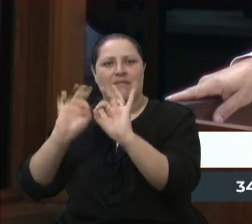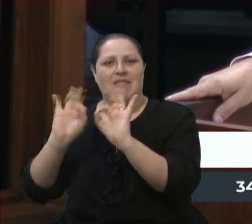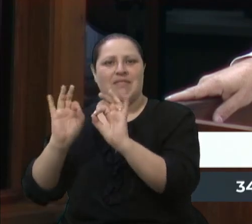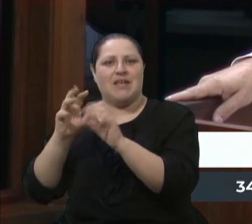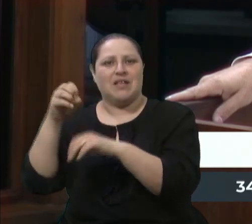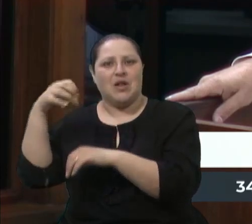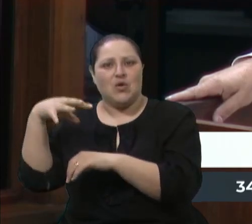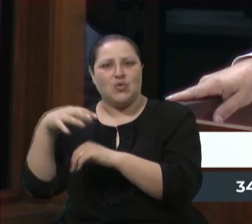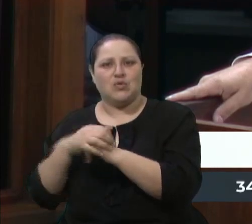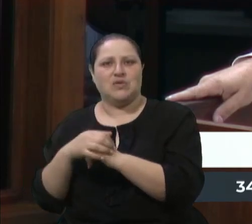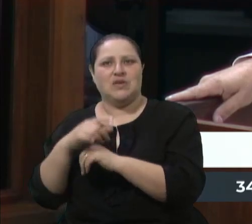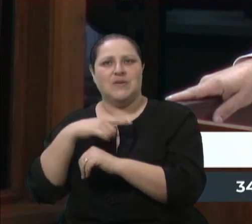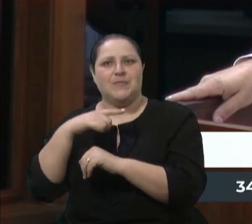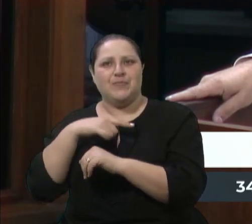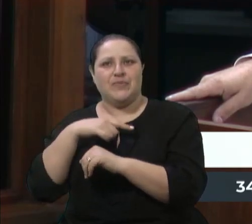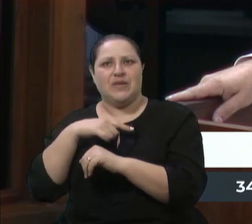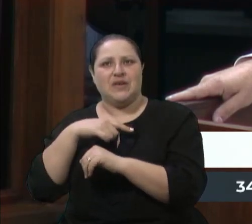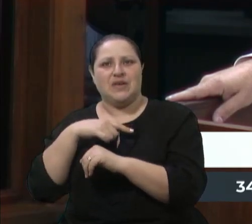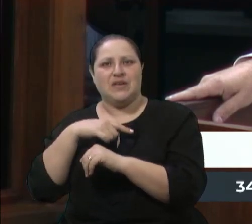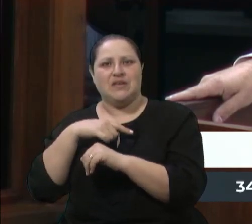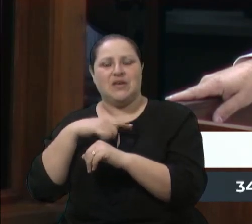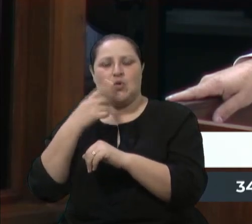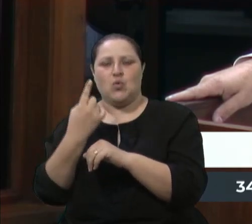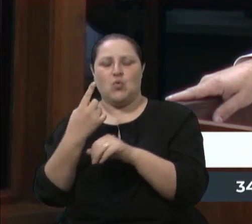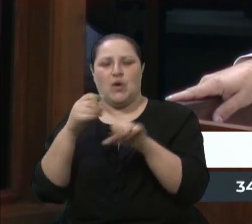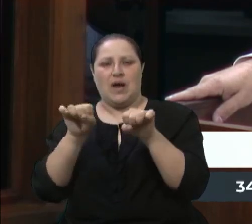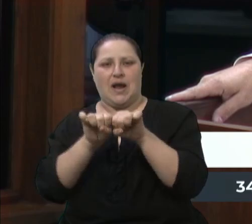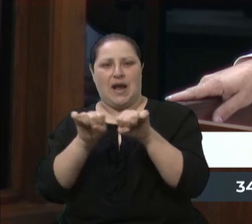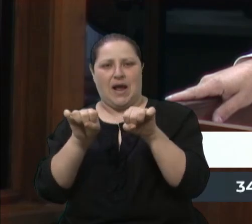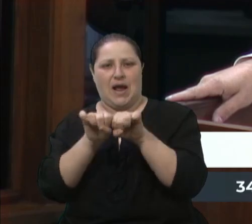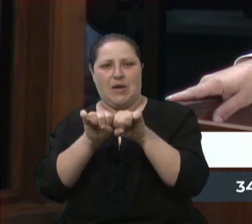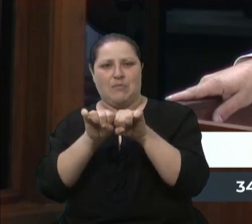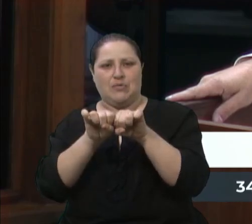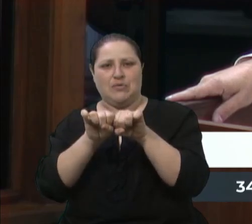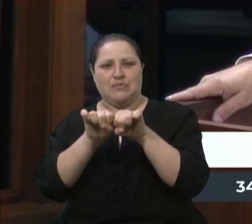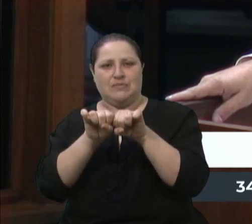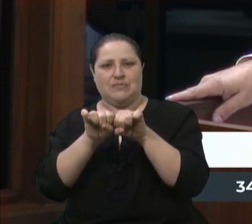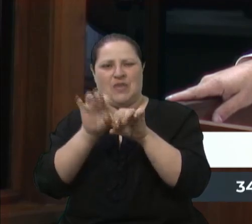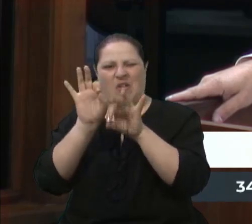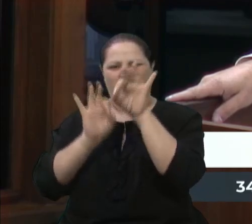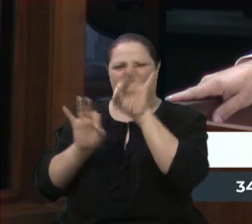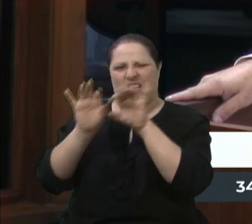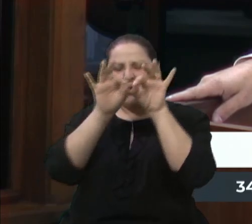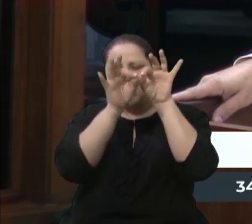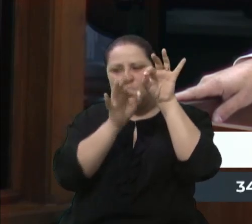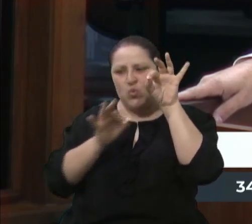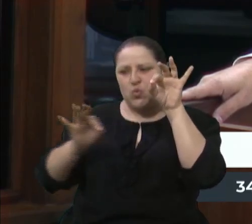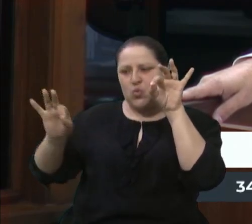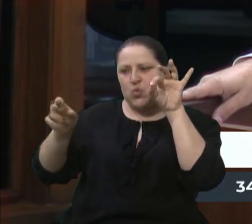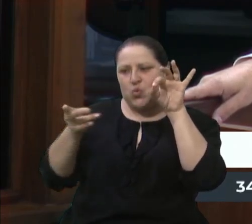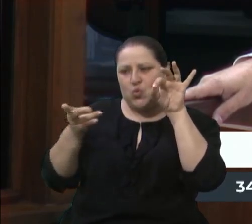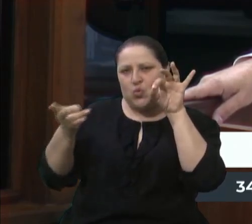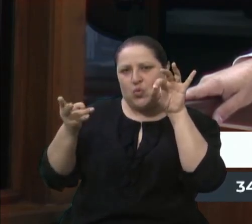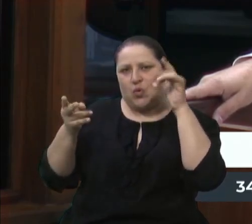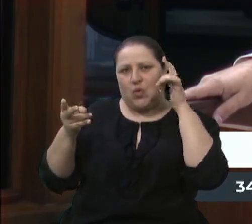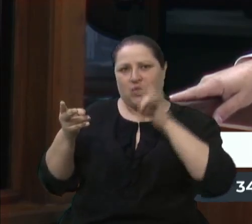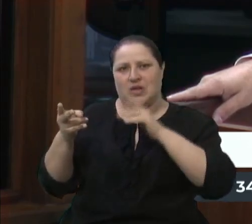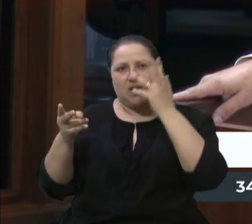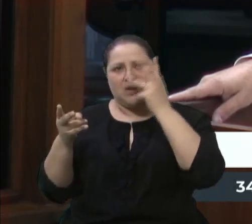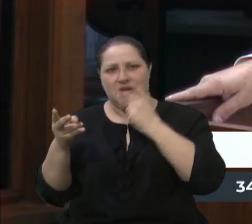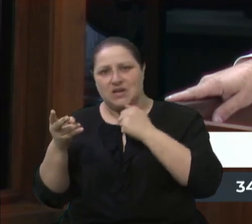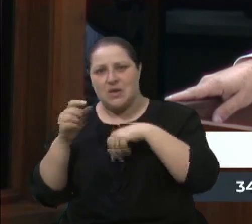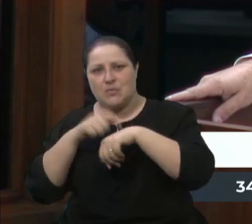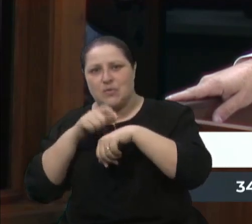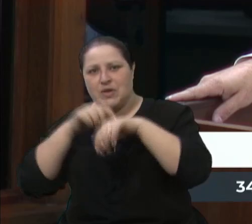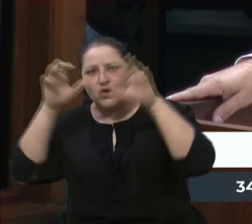que tem um cabo de luz puxado para ter lá a condição da criançada, quando chove,